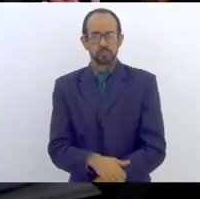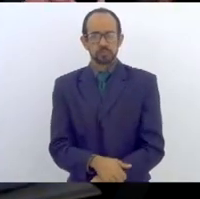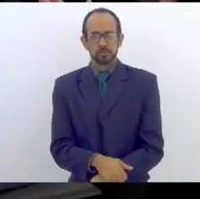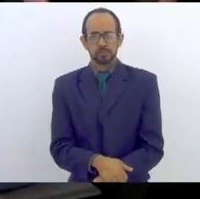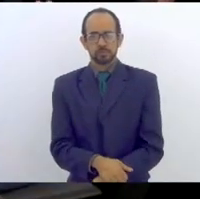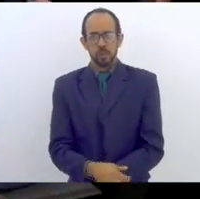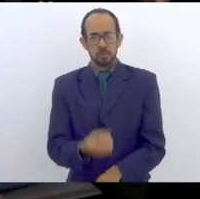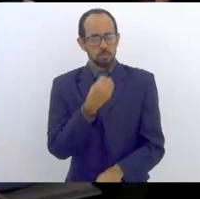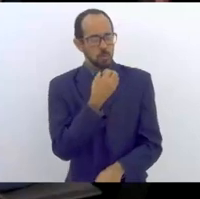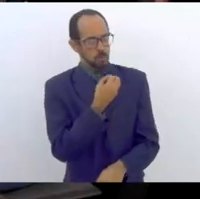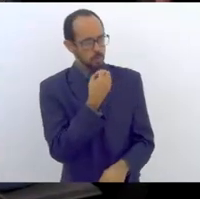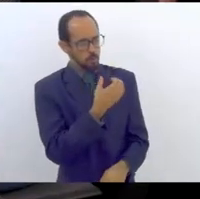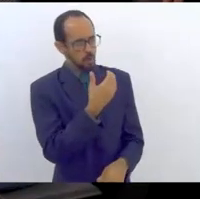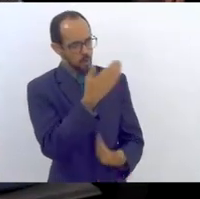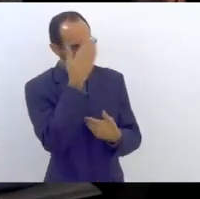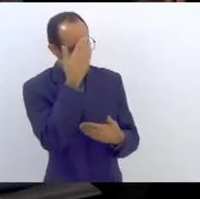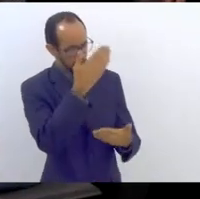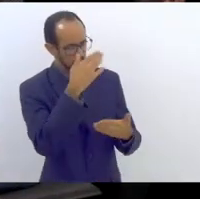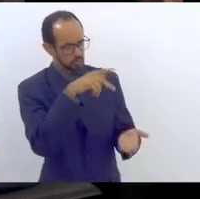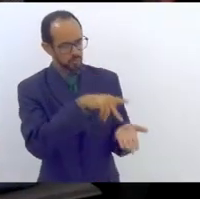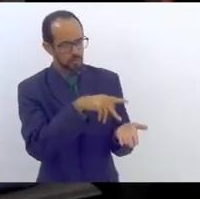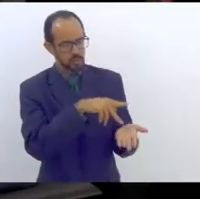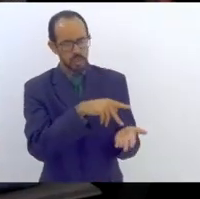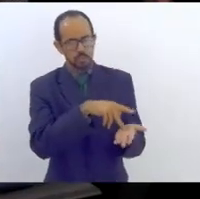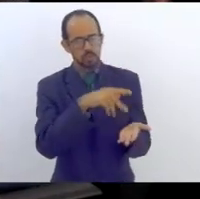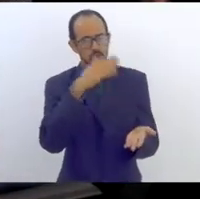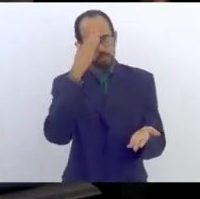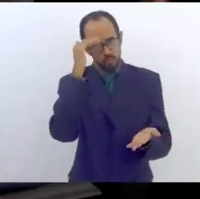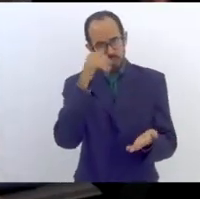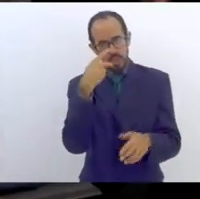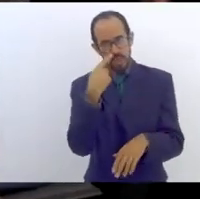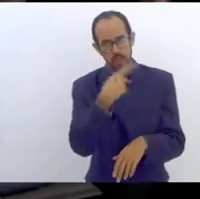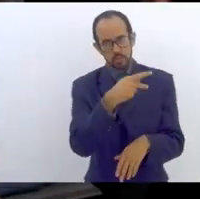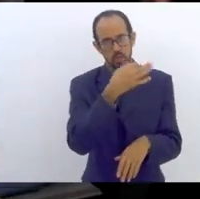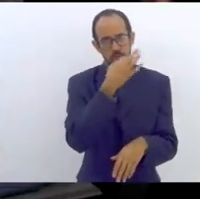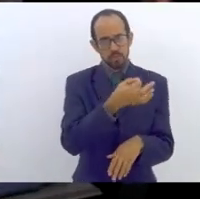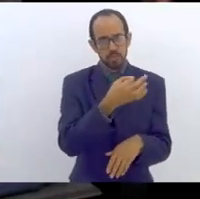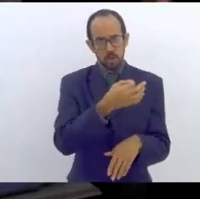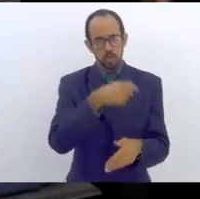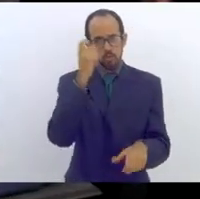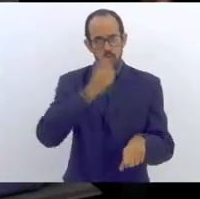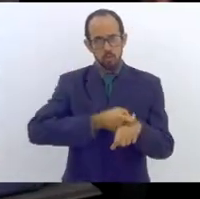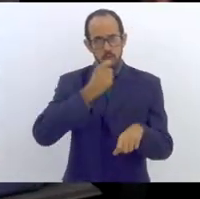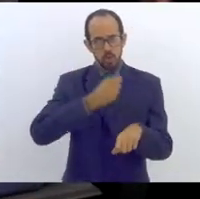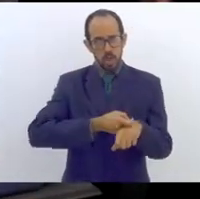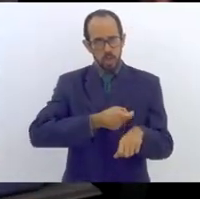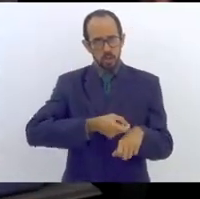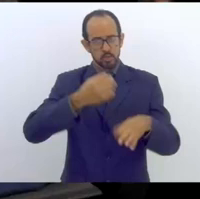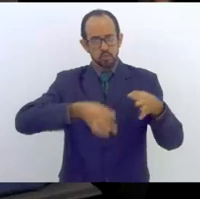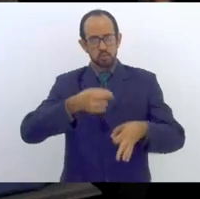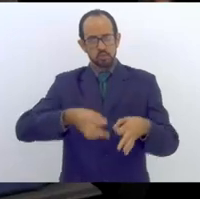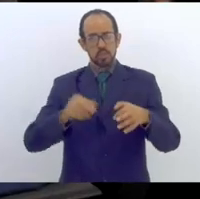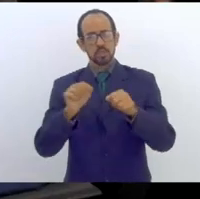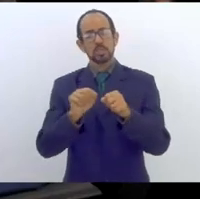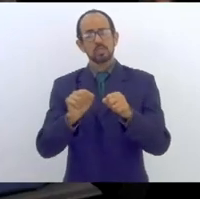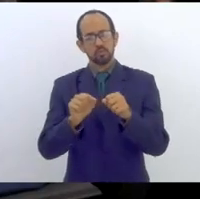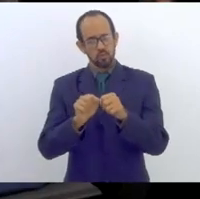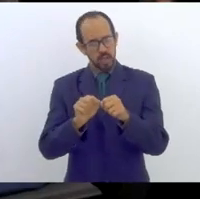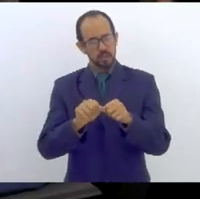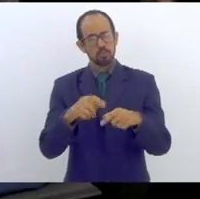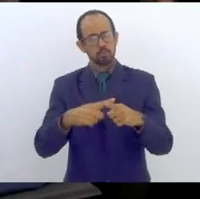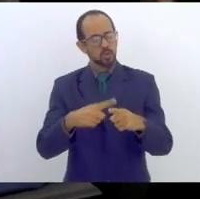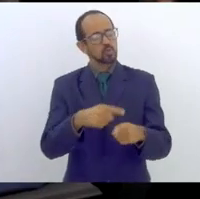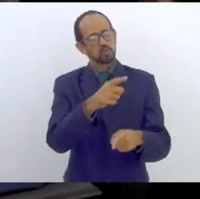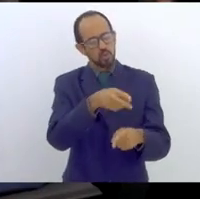agradeço de verdade Dr Jansen sei da posição dura na justiça seja feita O senhor sempre se expondo aqui conosco nunca